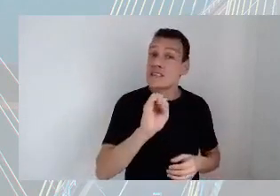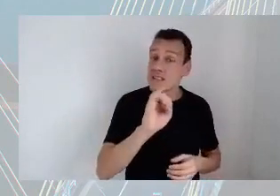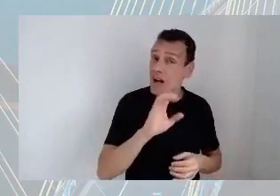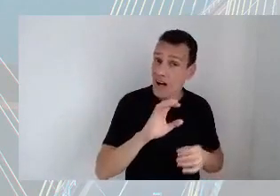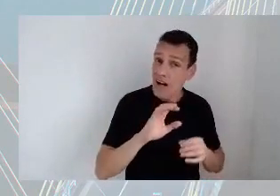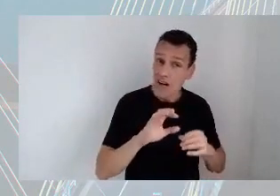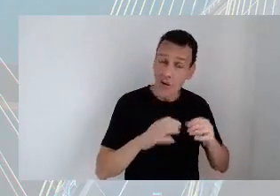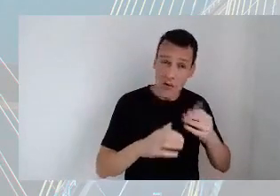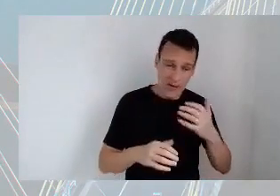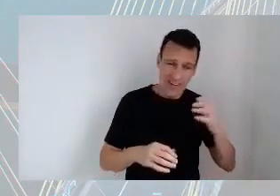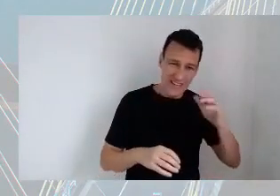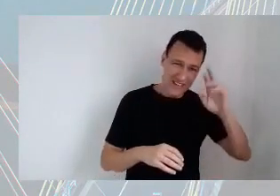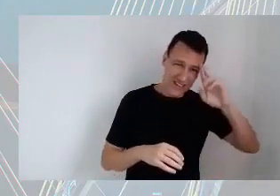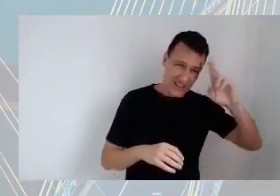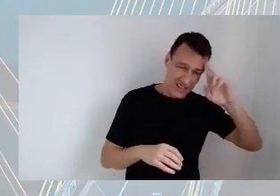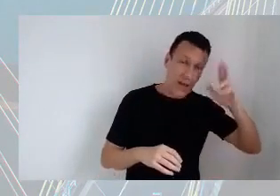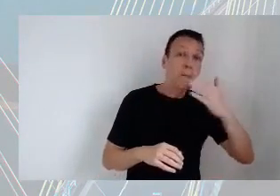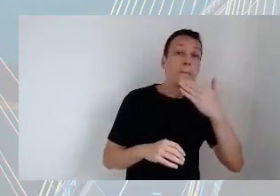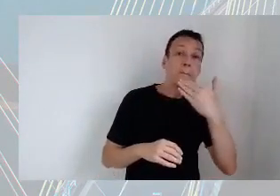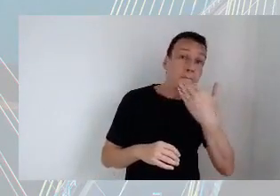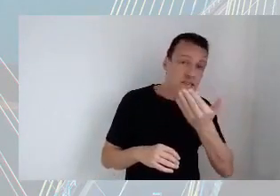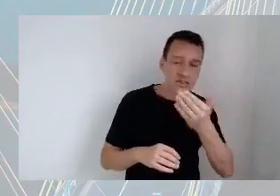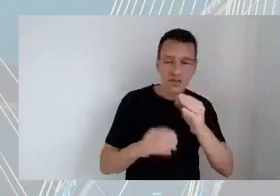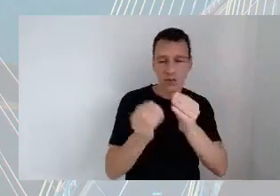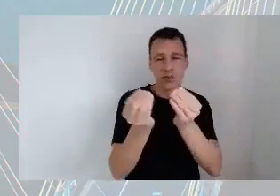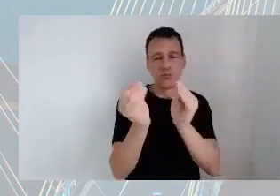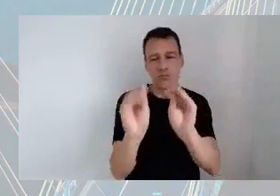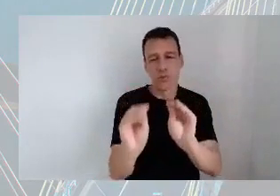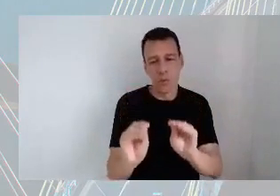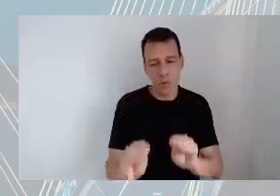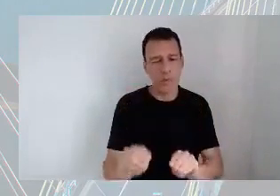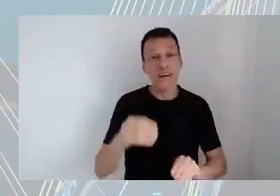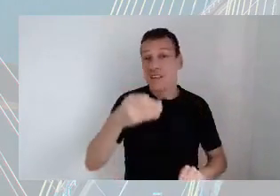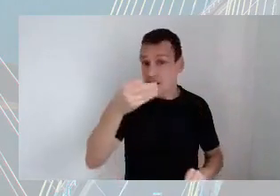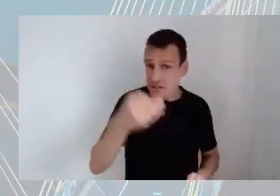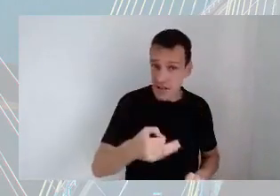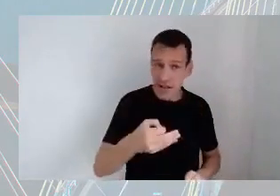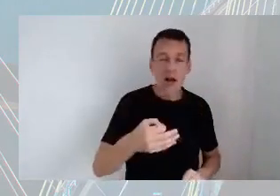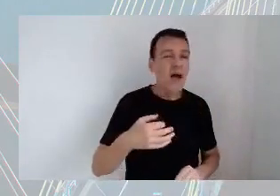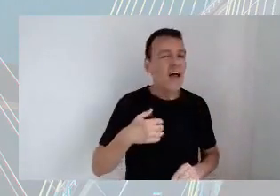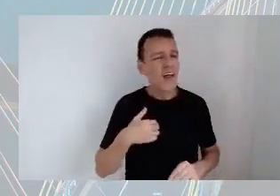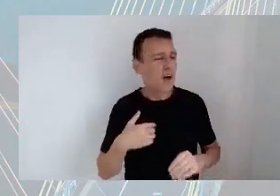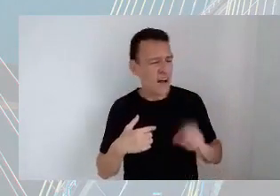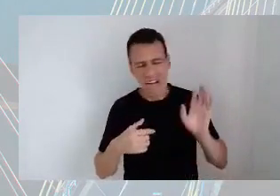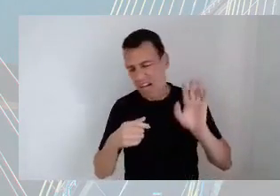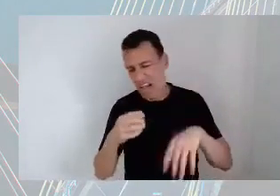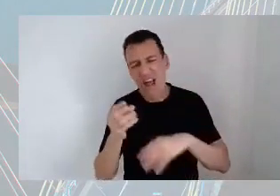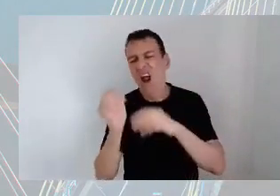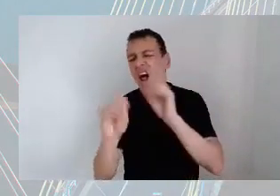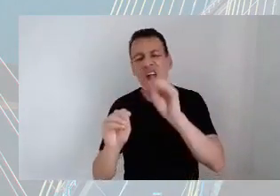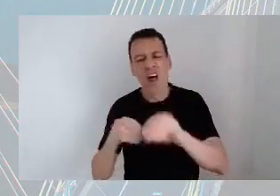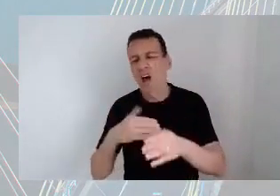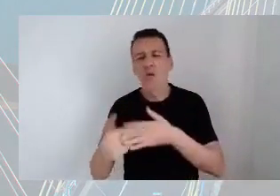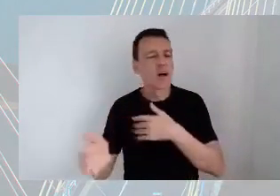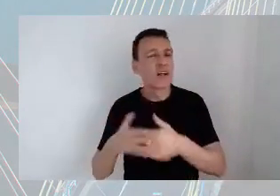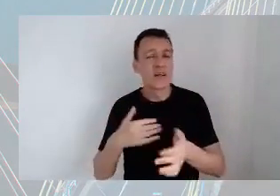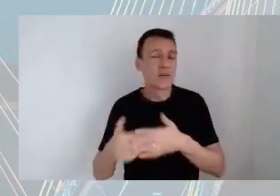para citar um caso. Só complementando, um outro exemplo curioso de outro dia, que a gente teve uma reunião com um cliente